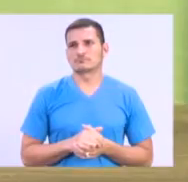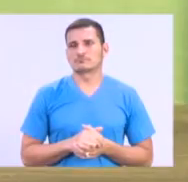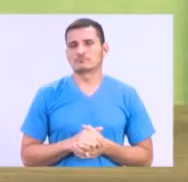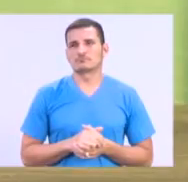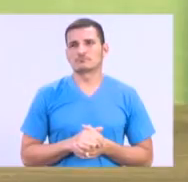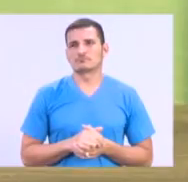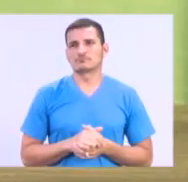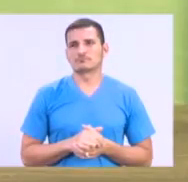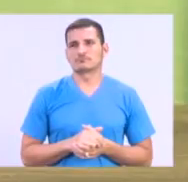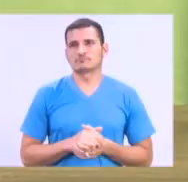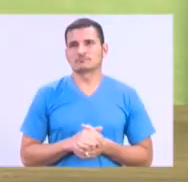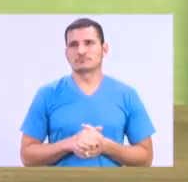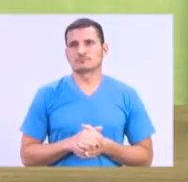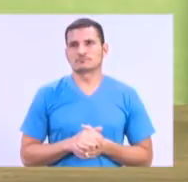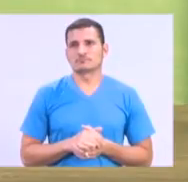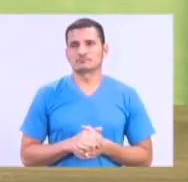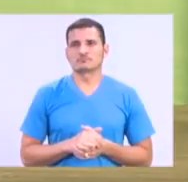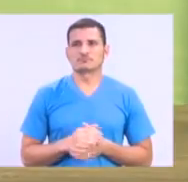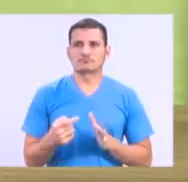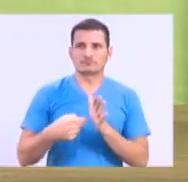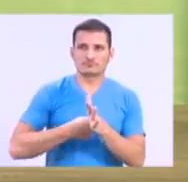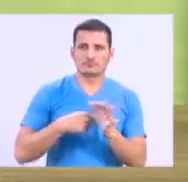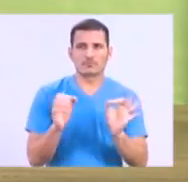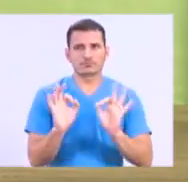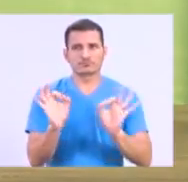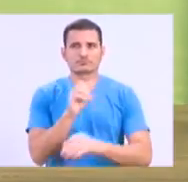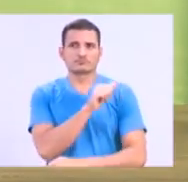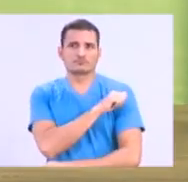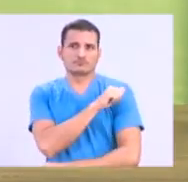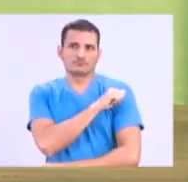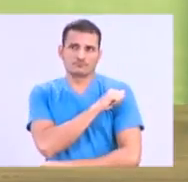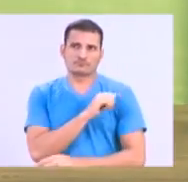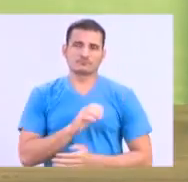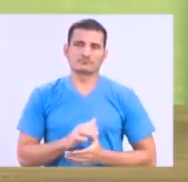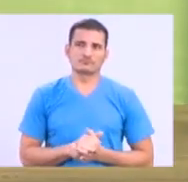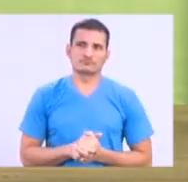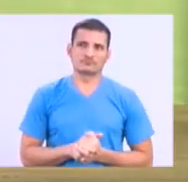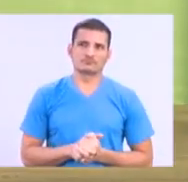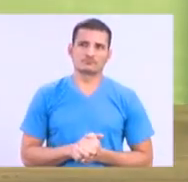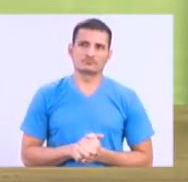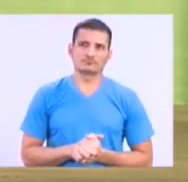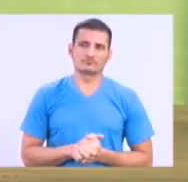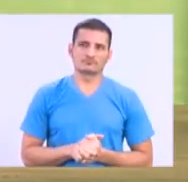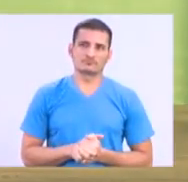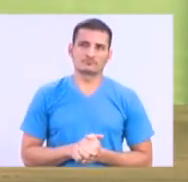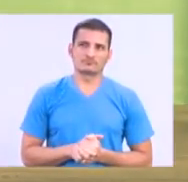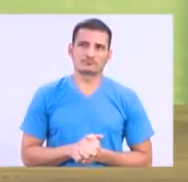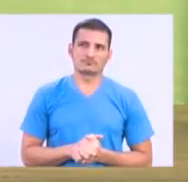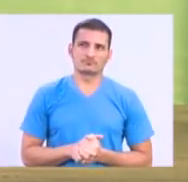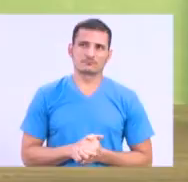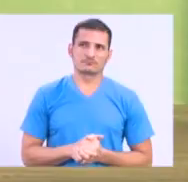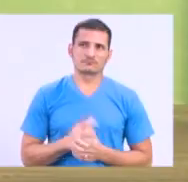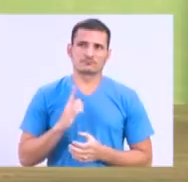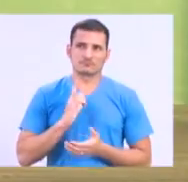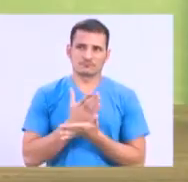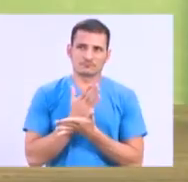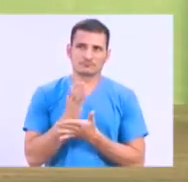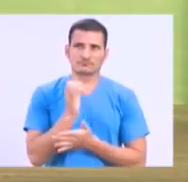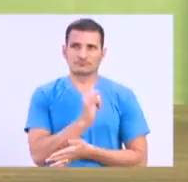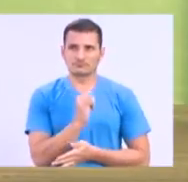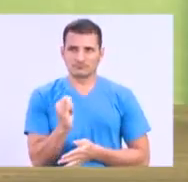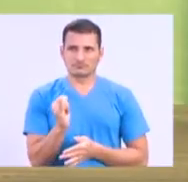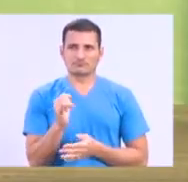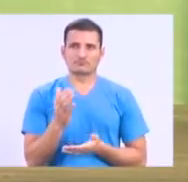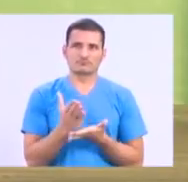alunos ainda não perguntaram. Nós tivemos a participação de alguns tutores, de